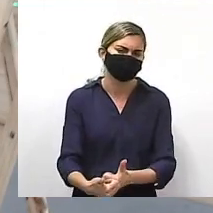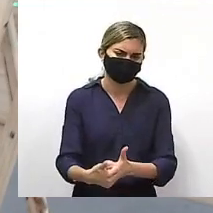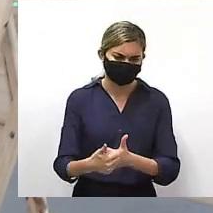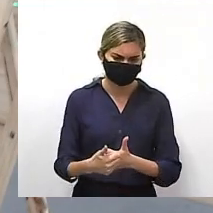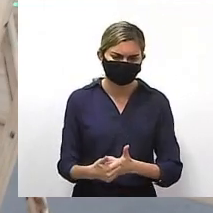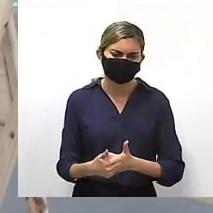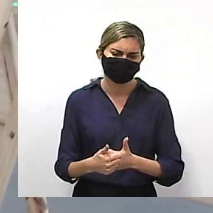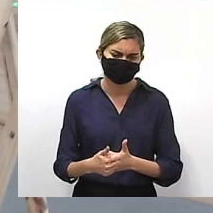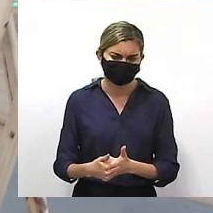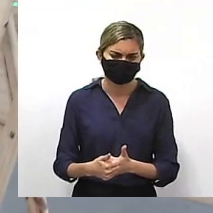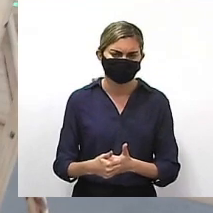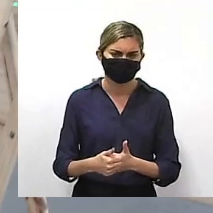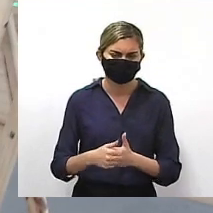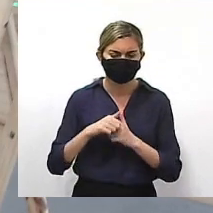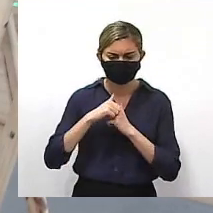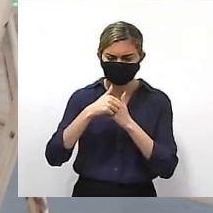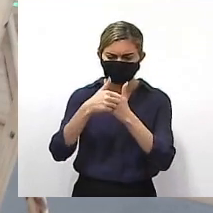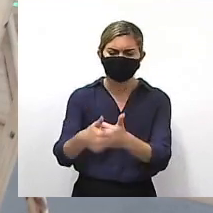protagonista